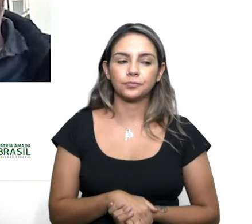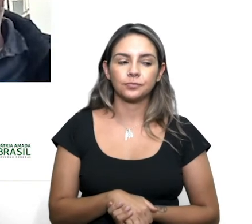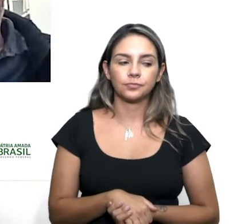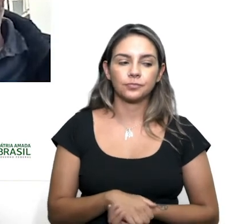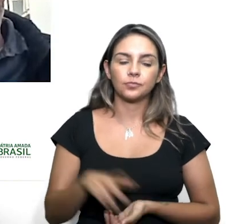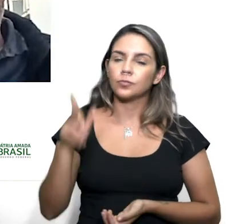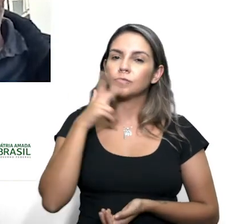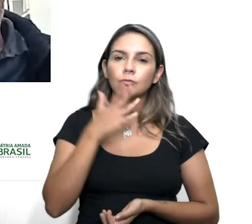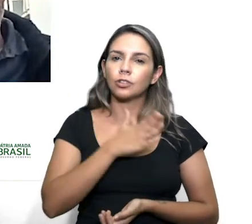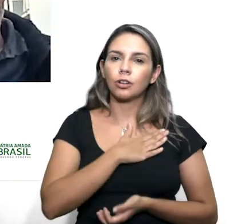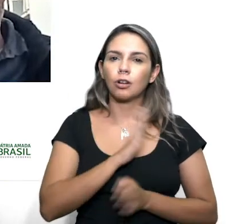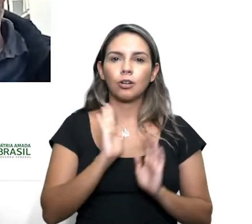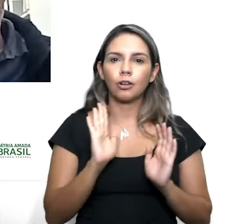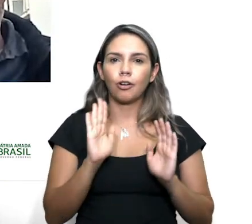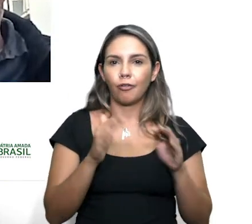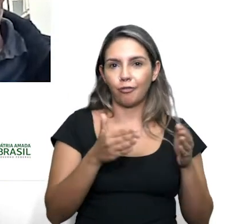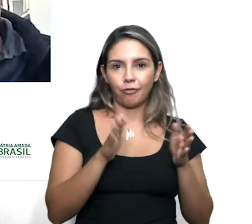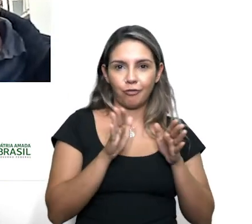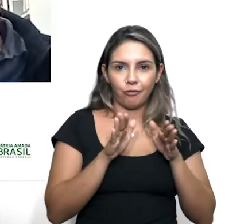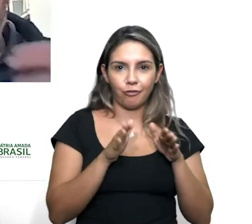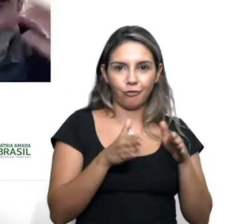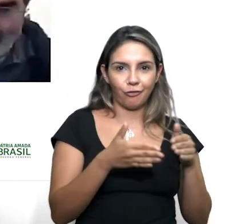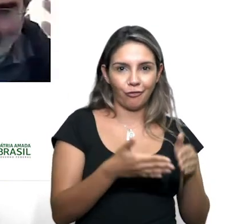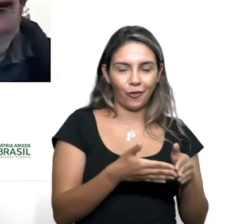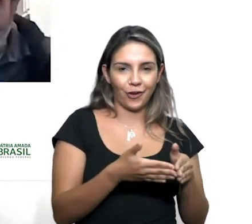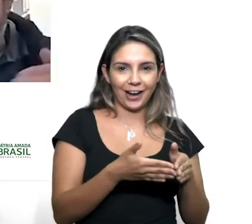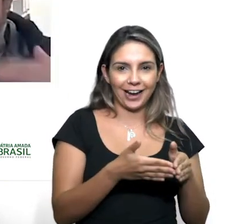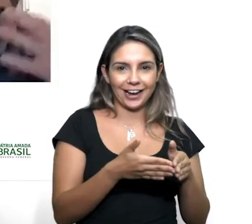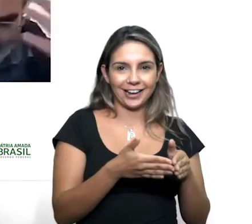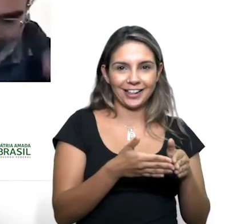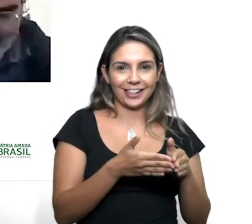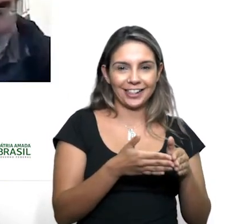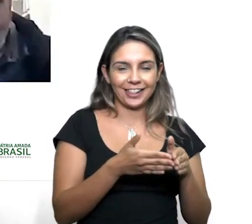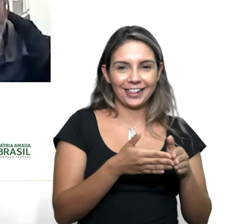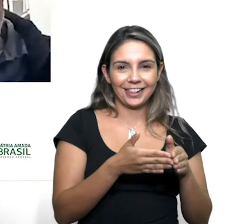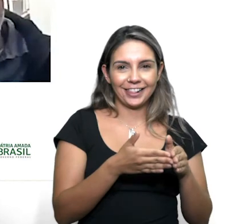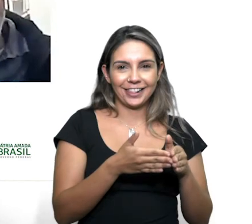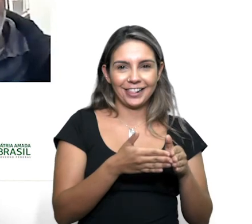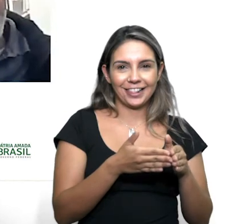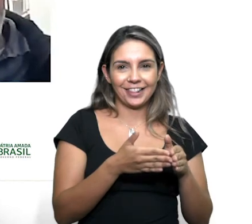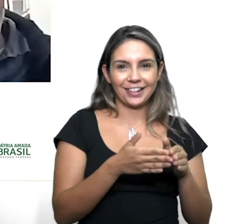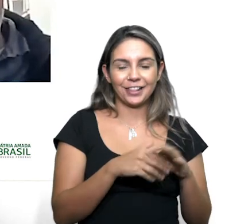Não gosto de colocar numa posição de sugerir alguma coisa.